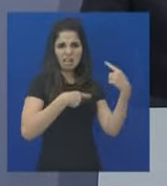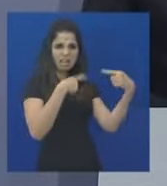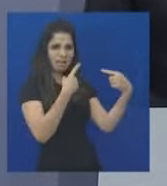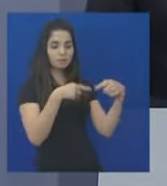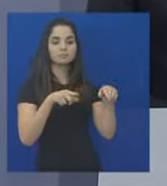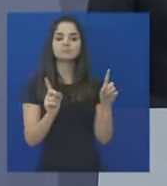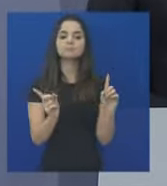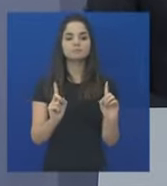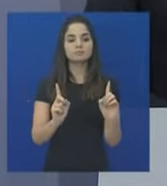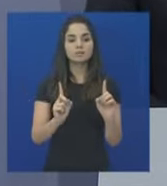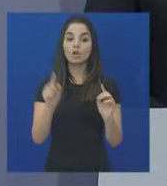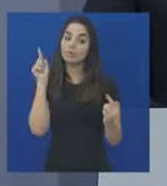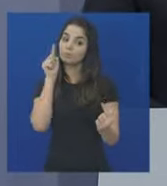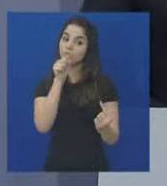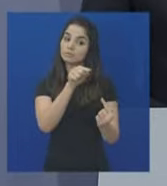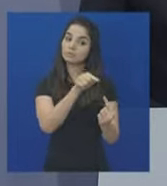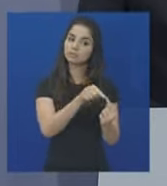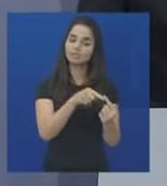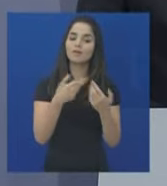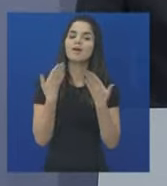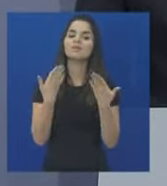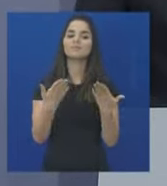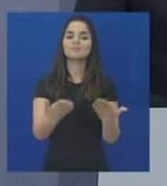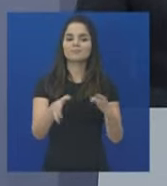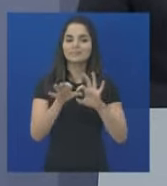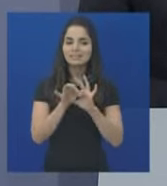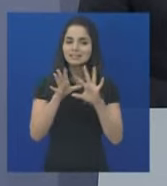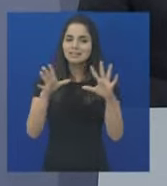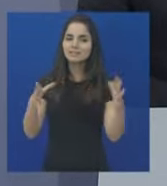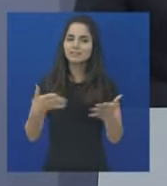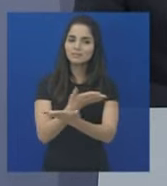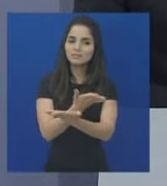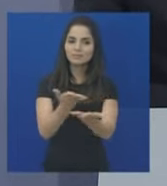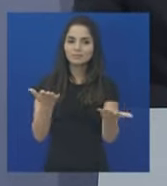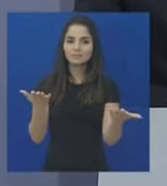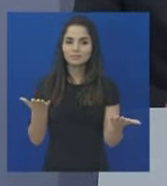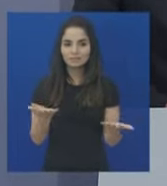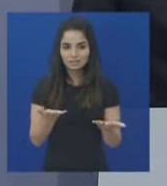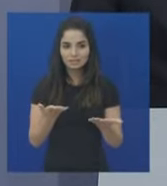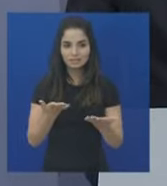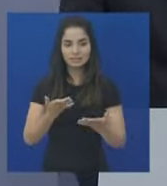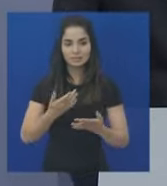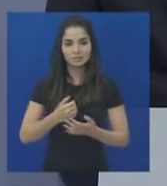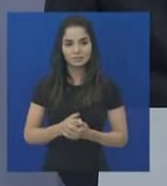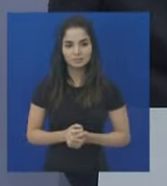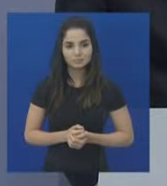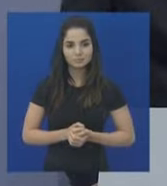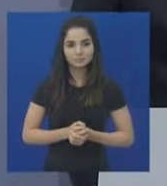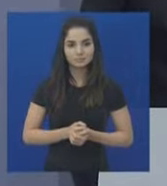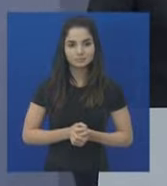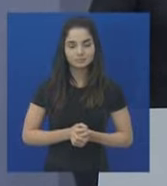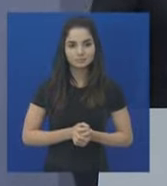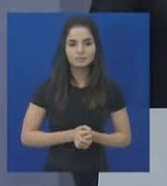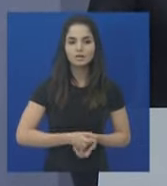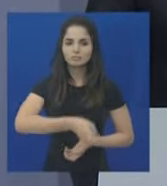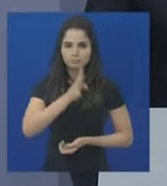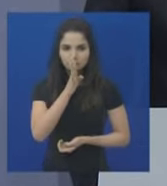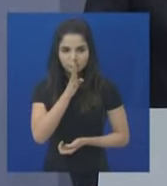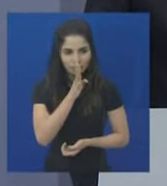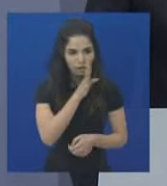objetivo da InterTV é permitir que você, eleitor, nosso telespectador, possa